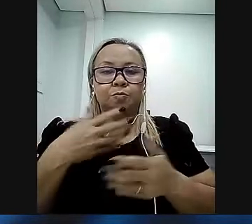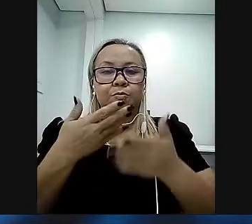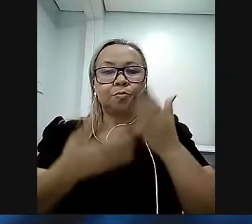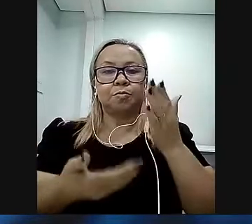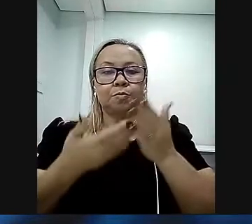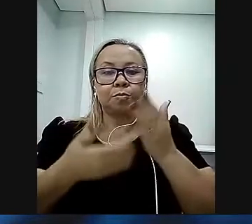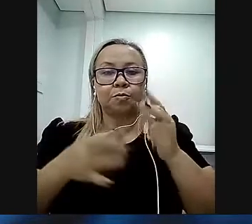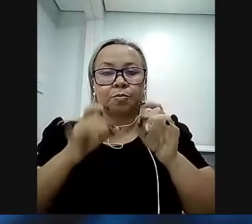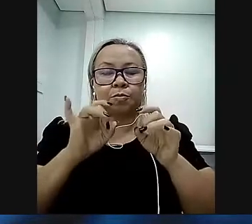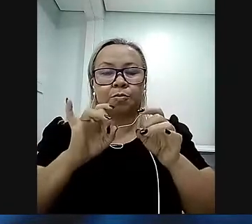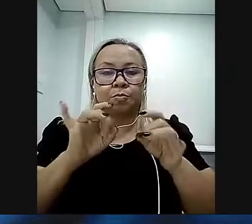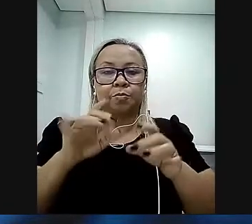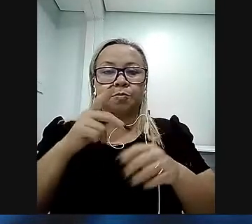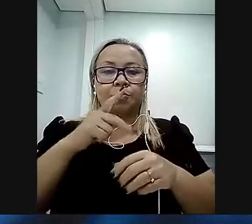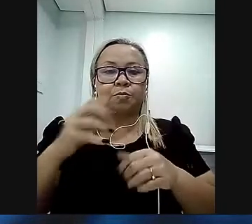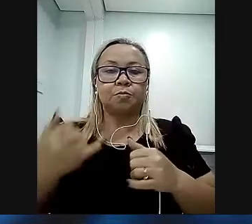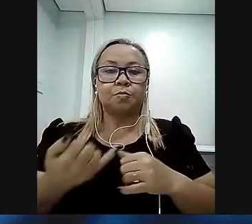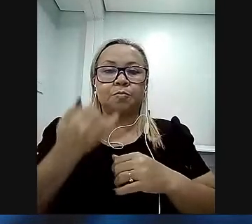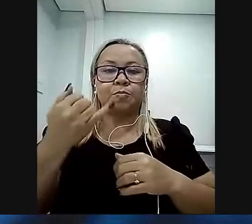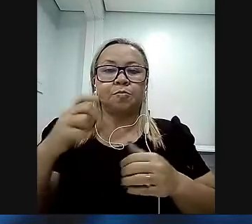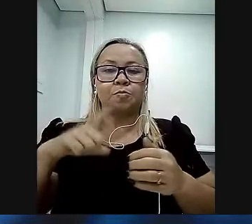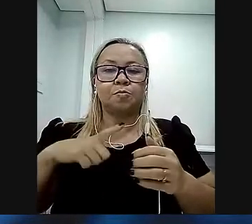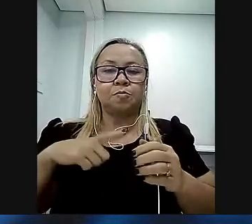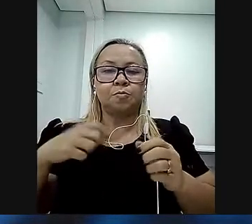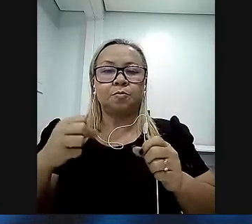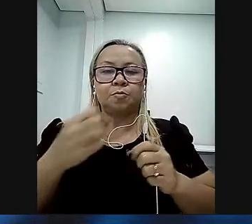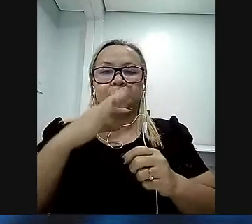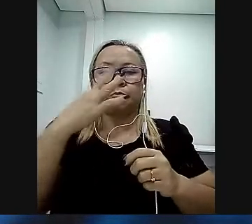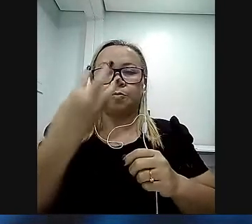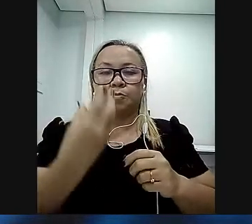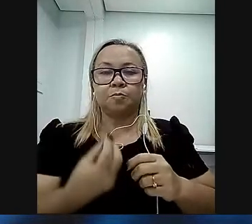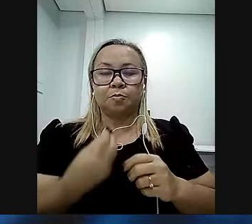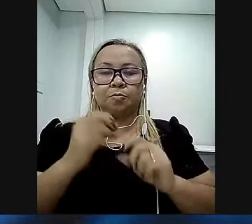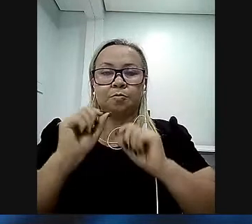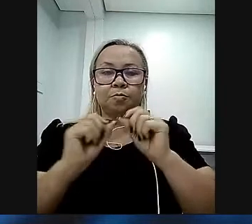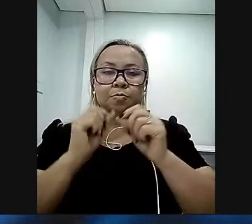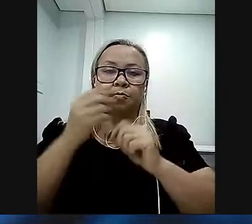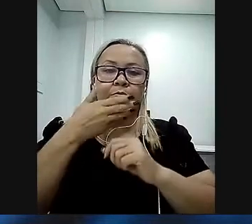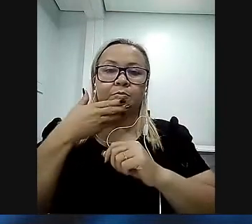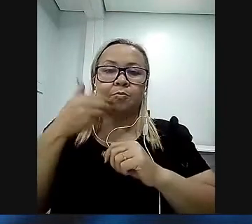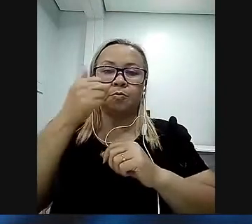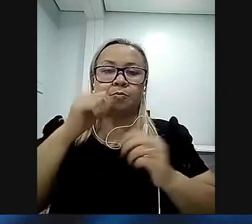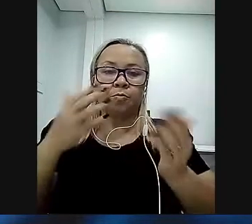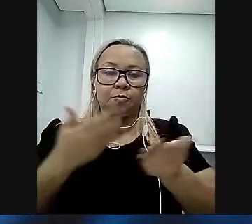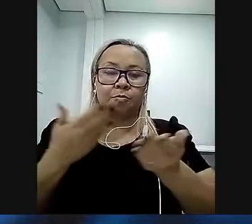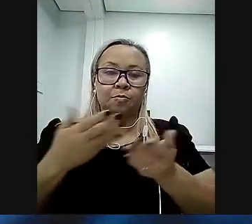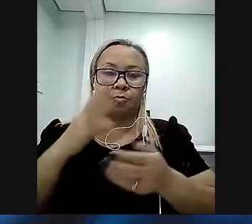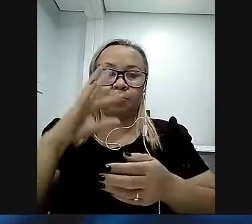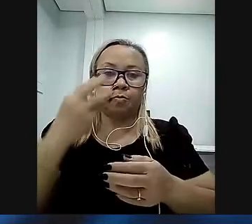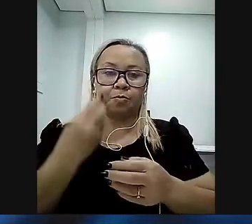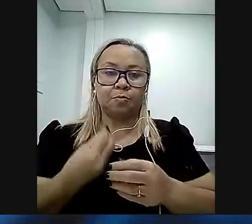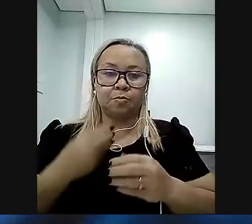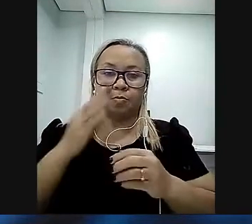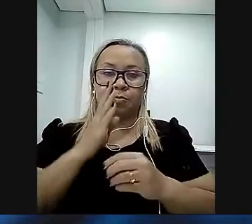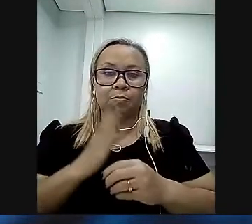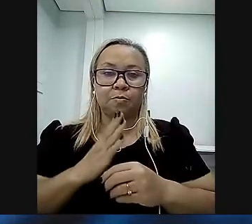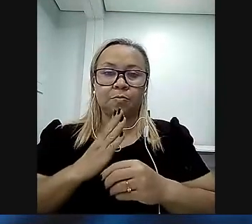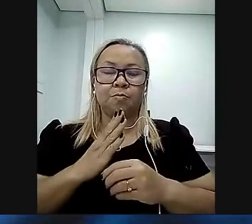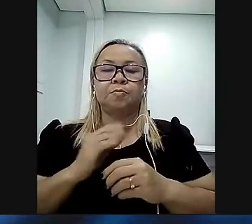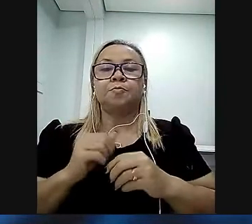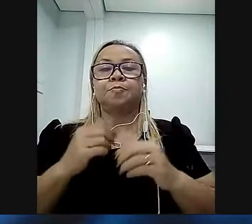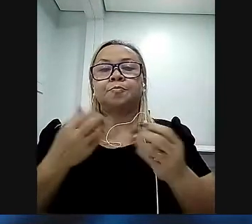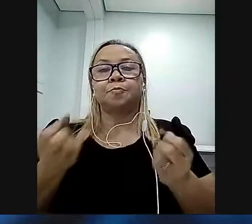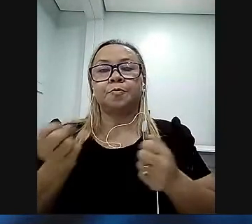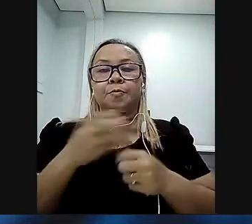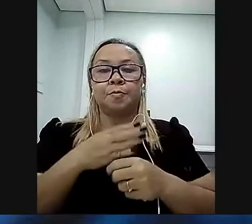rico acervo que representa brilhantemente o que há de melhor na recente história da arte brasileira. A novidade é que dessa vez